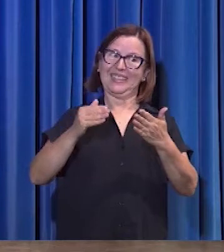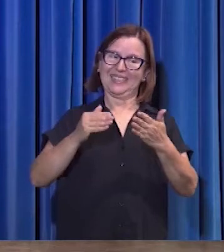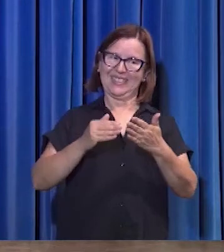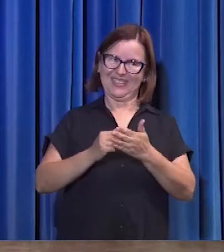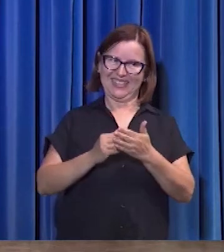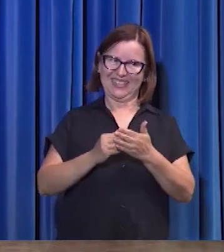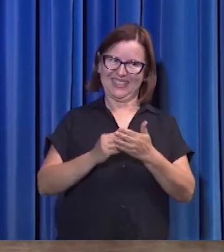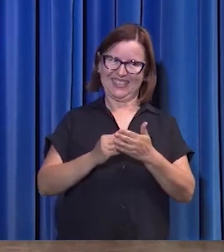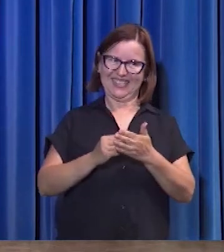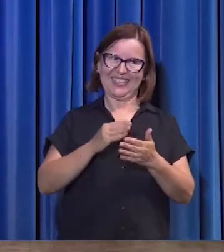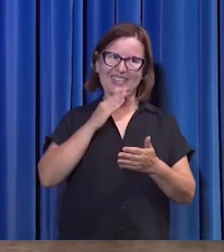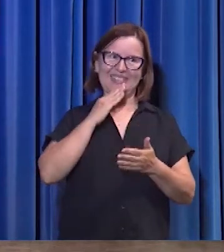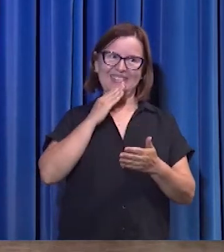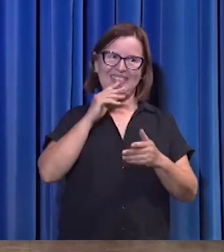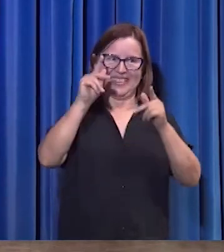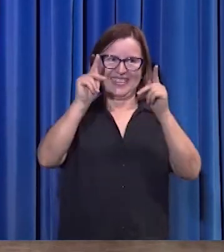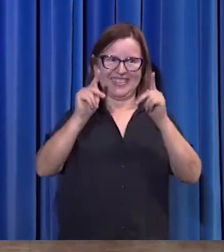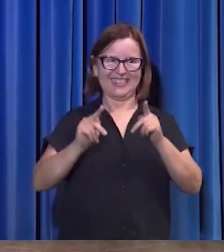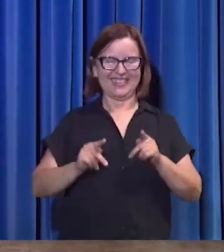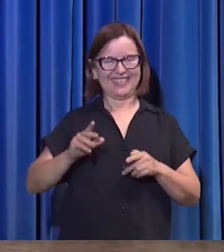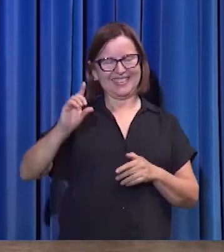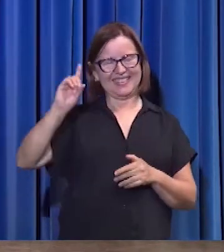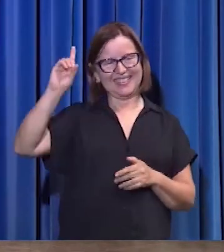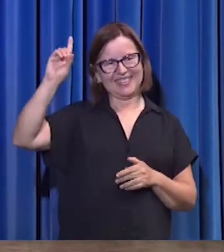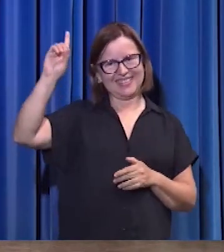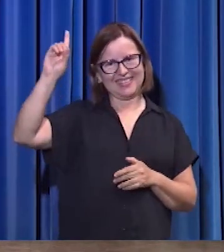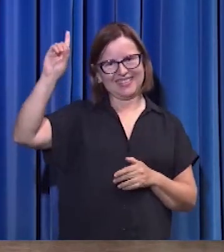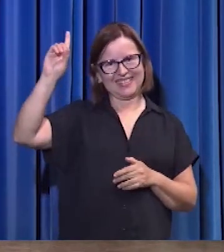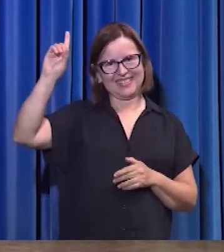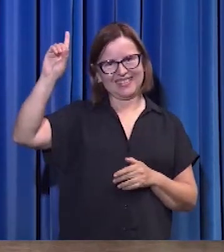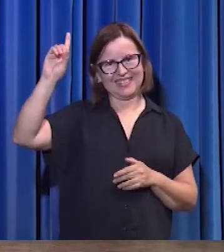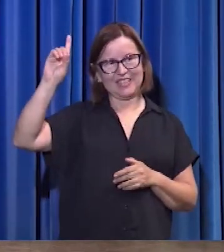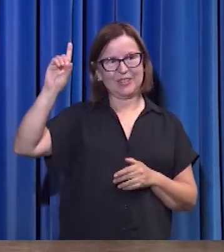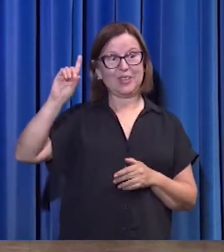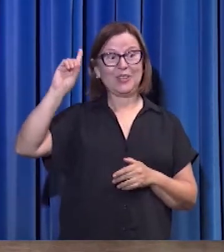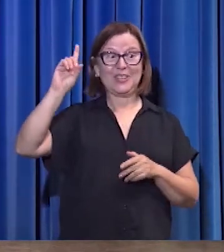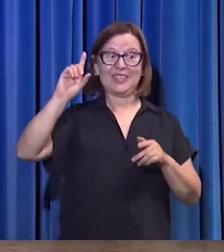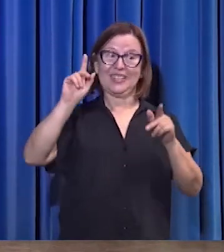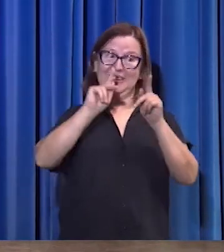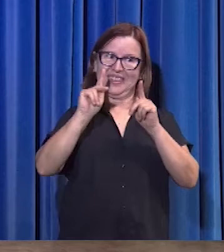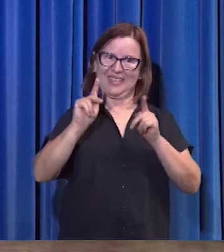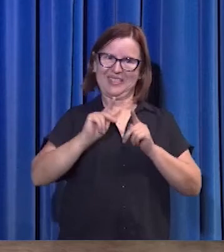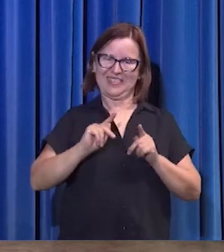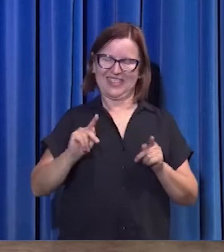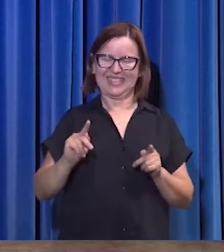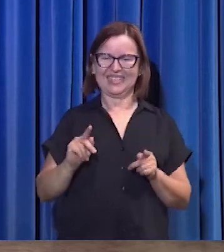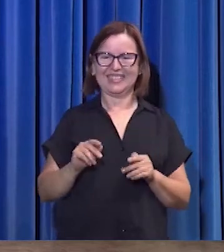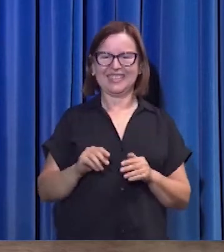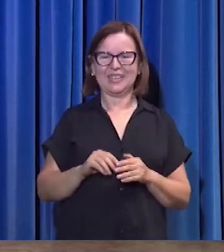sejam conhecidos diante de Deus, o Deus da paz.